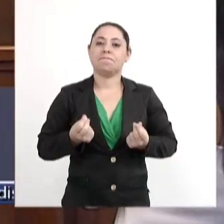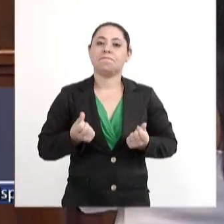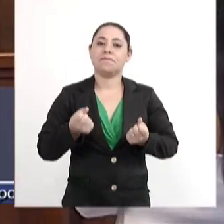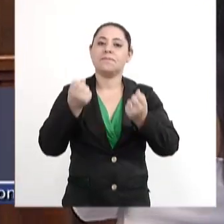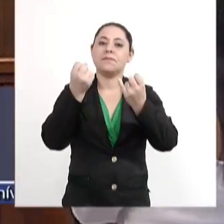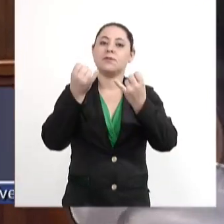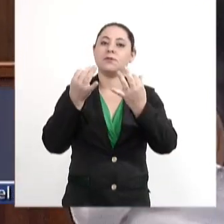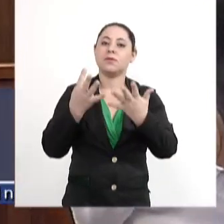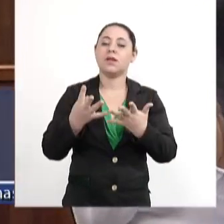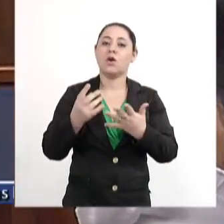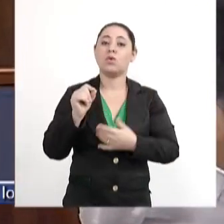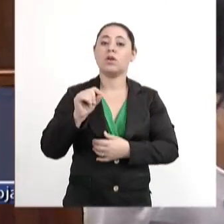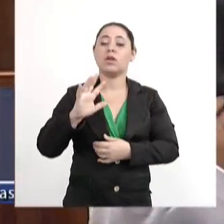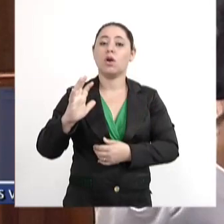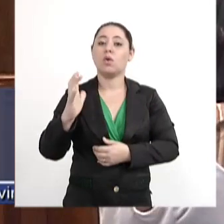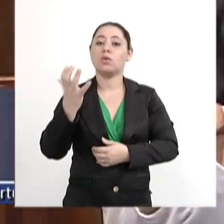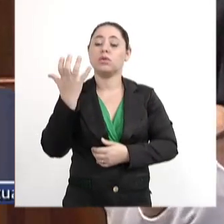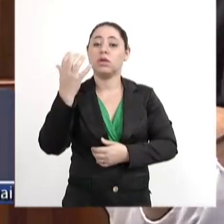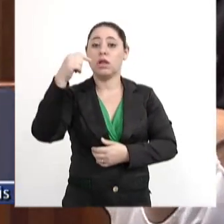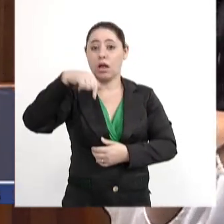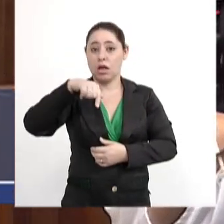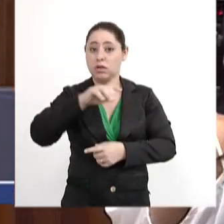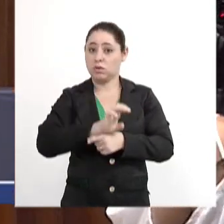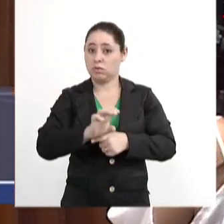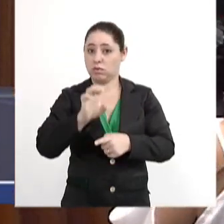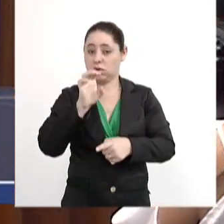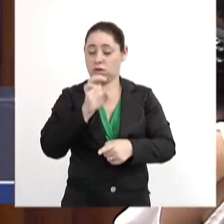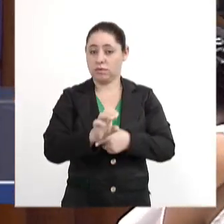relatar um fato que está acontecendo aqui no Estado,